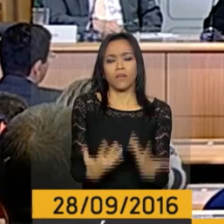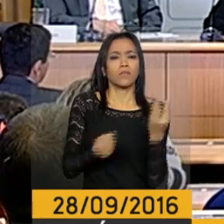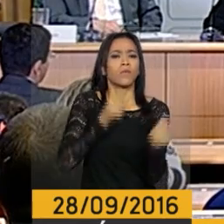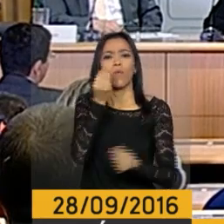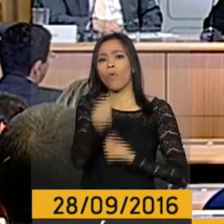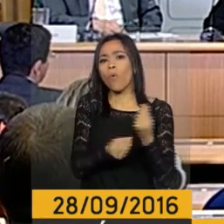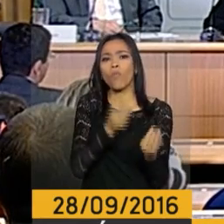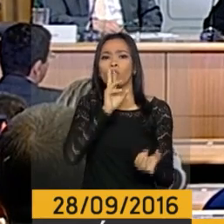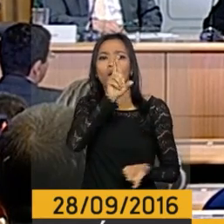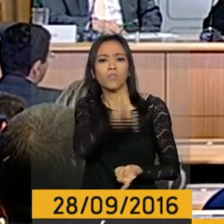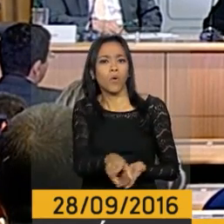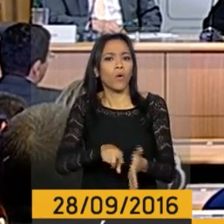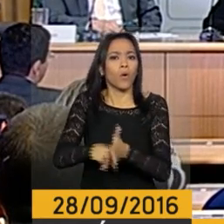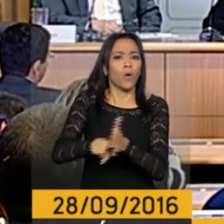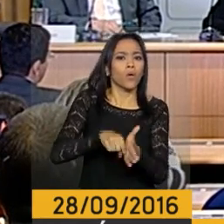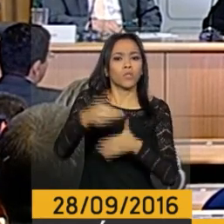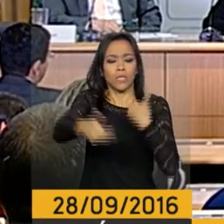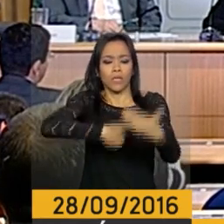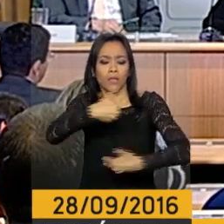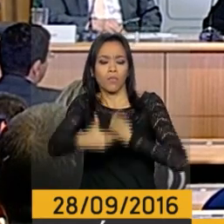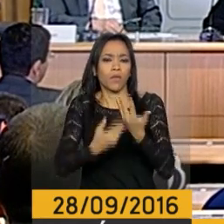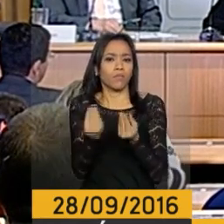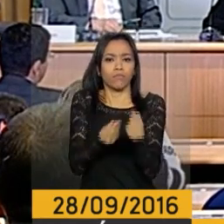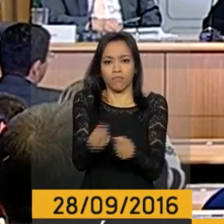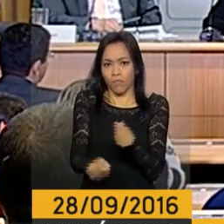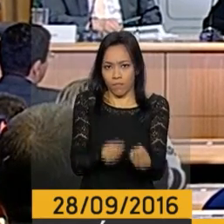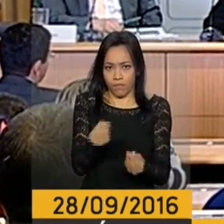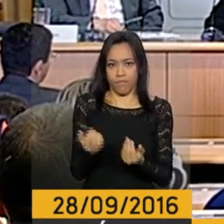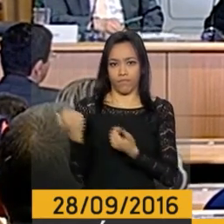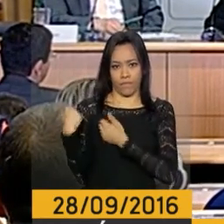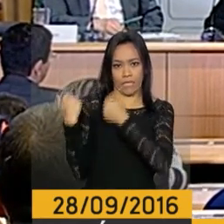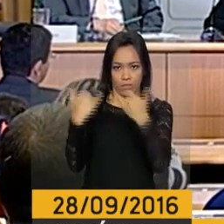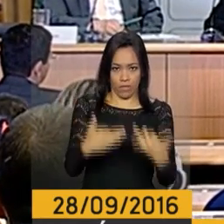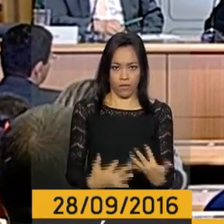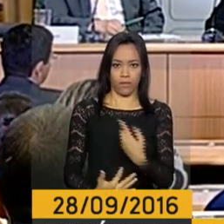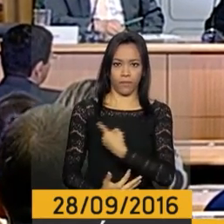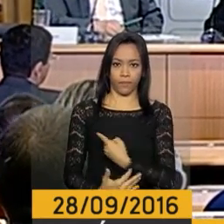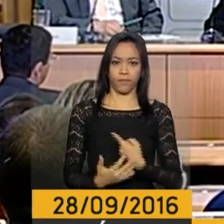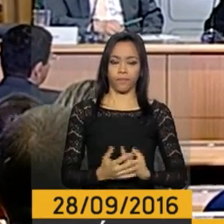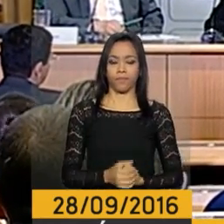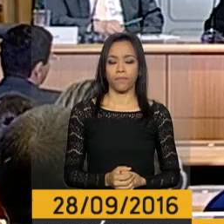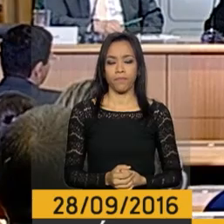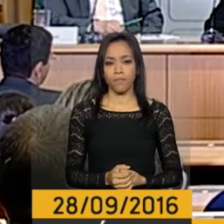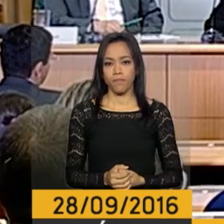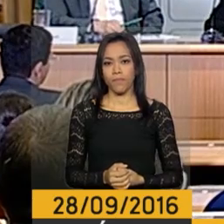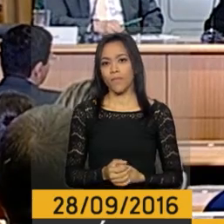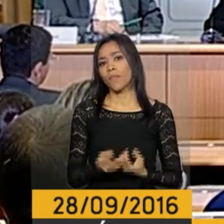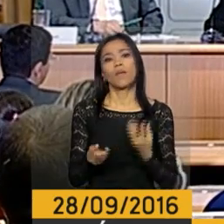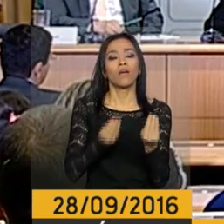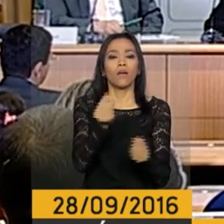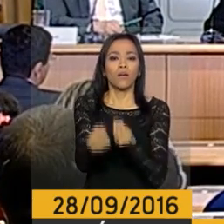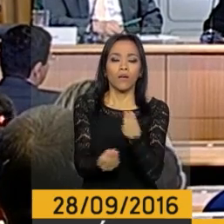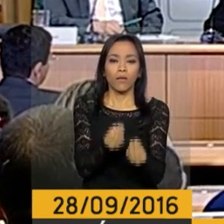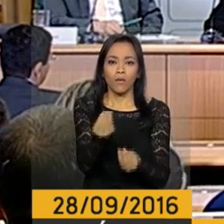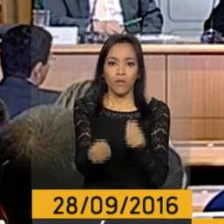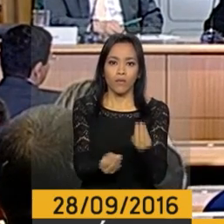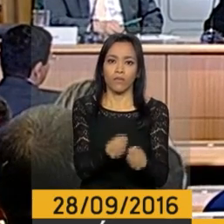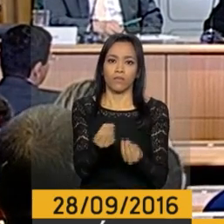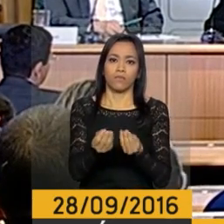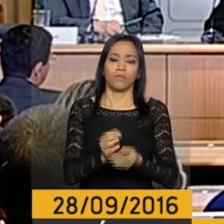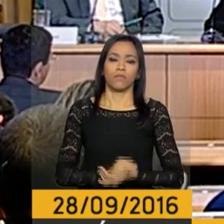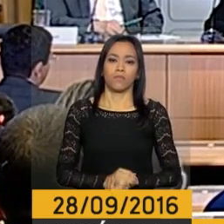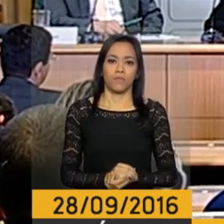resultados desse tratamento que que é como está a